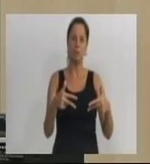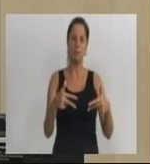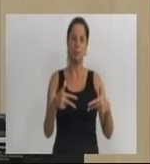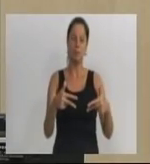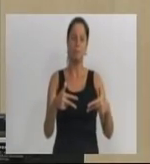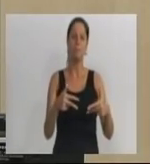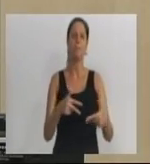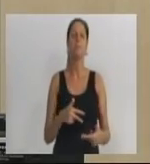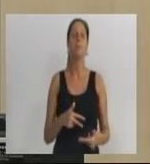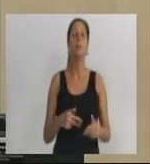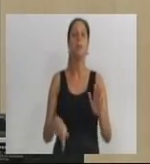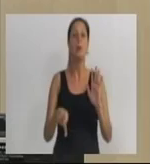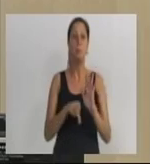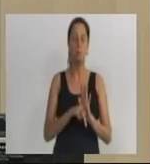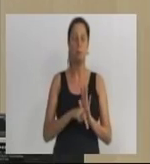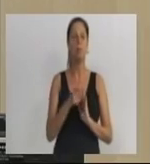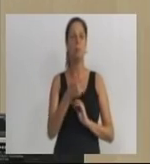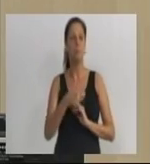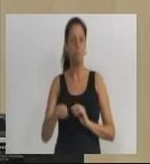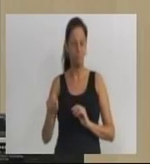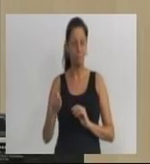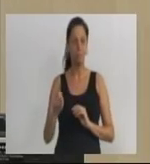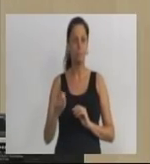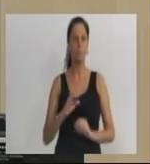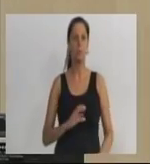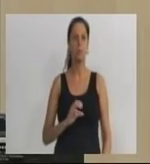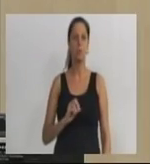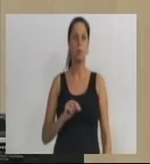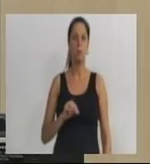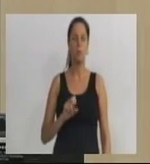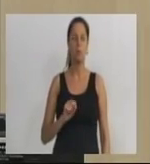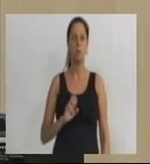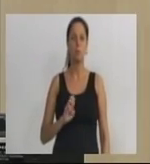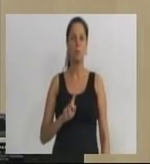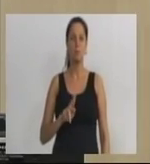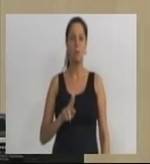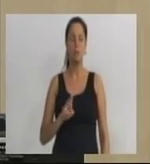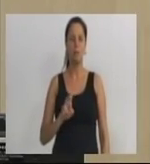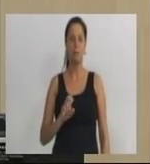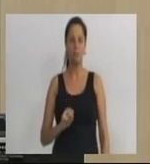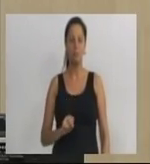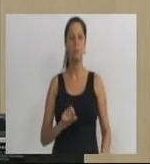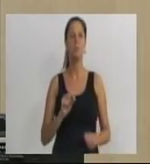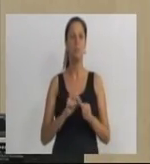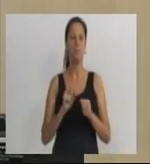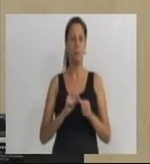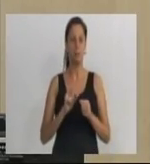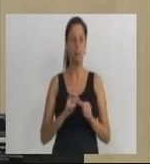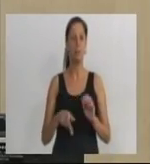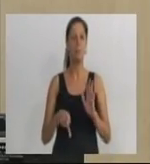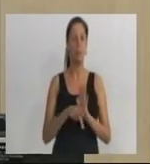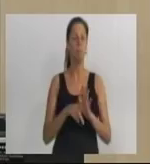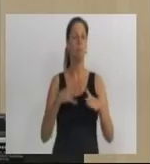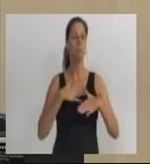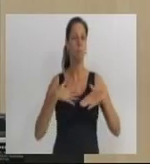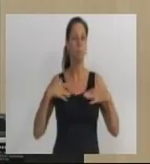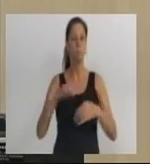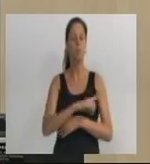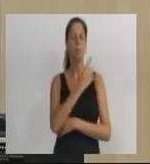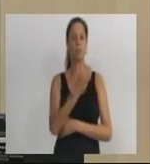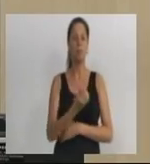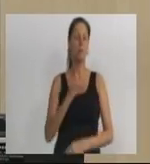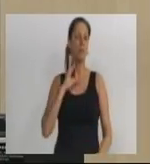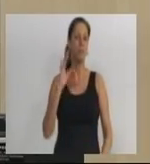Blue, Associação dos Consegues de Blumenau, para a realização da solenidade de posse dos Consegues de Blumenau, dia 6 de abril,